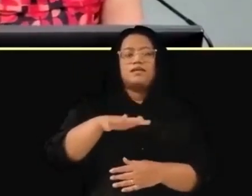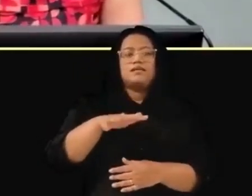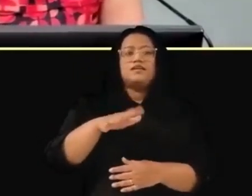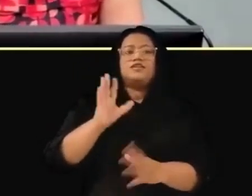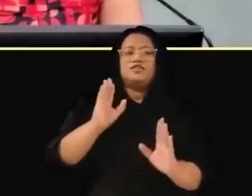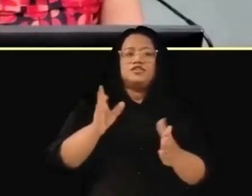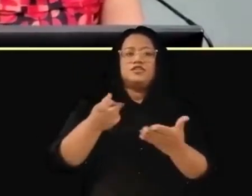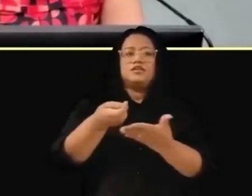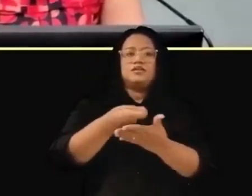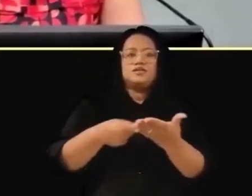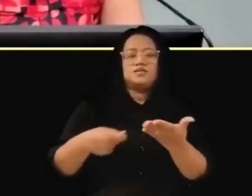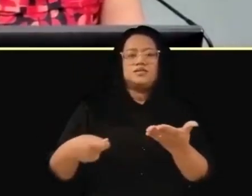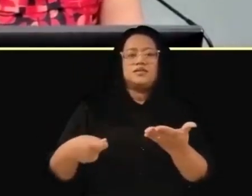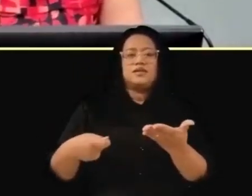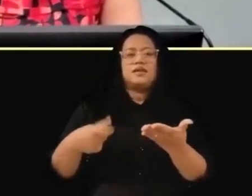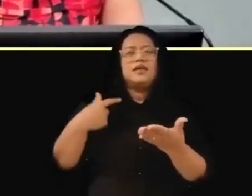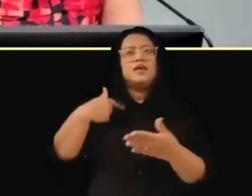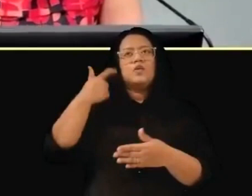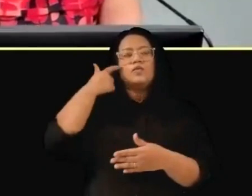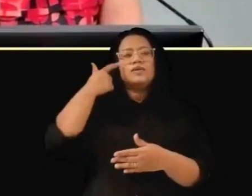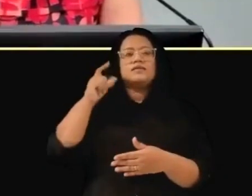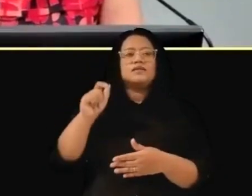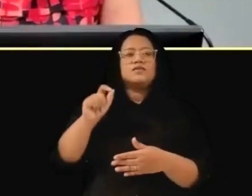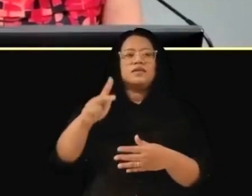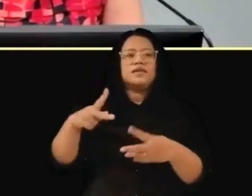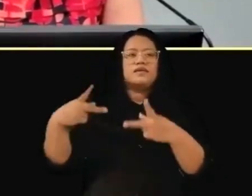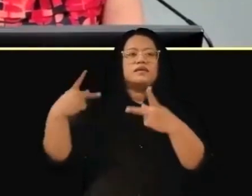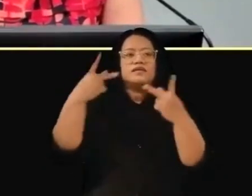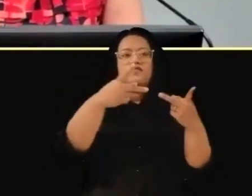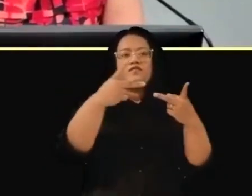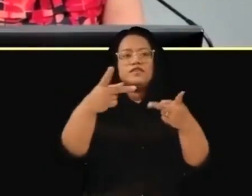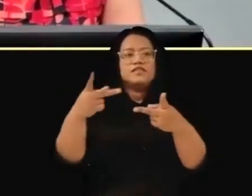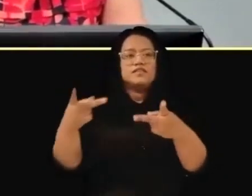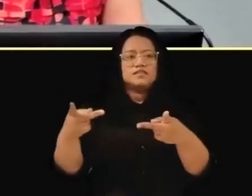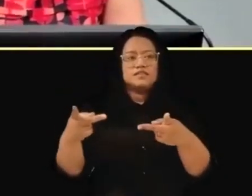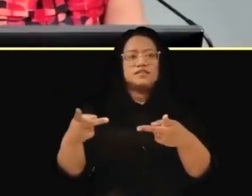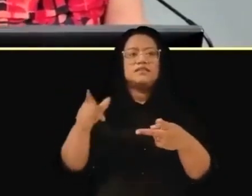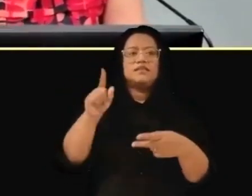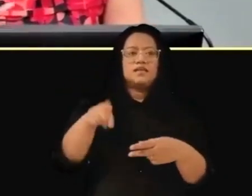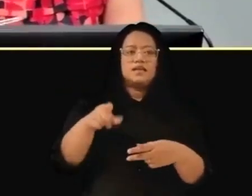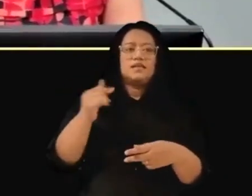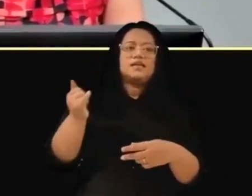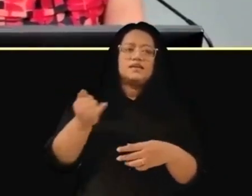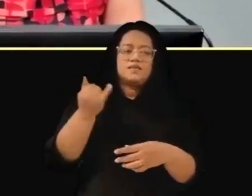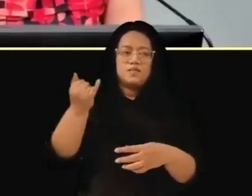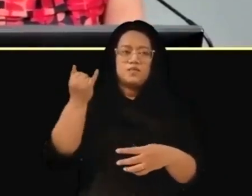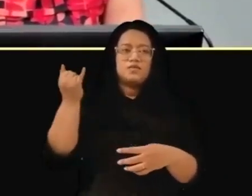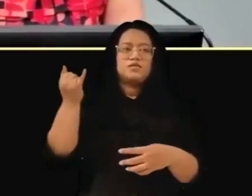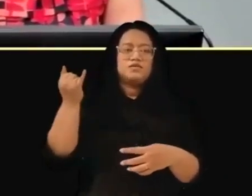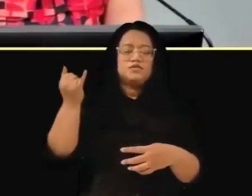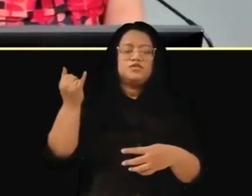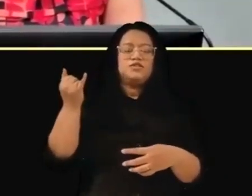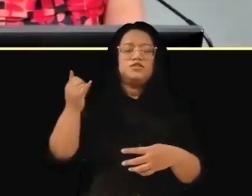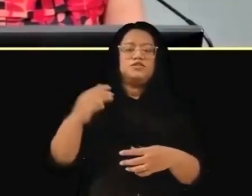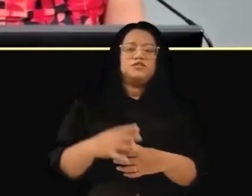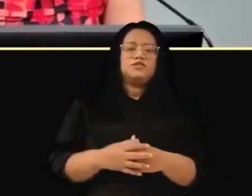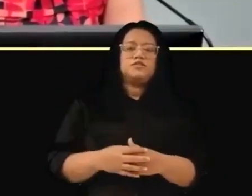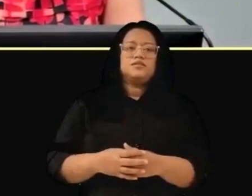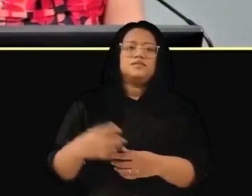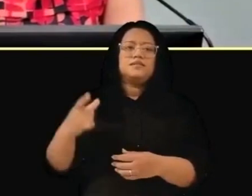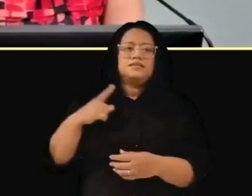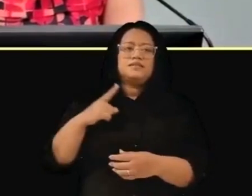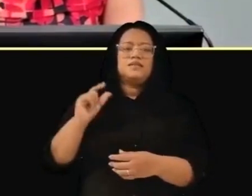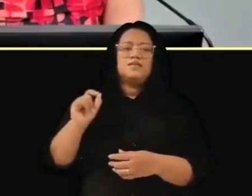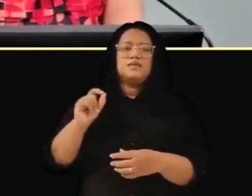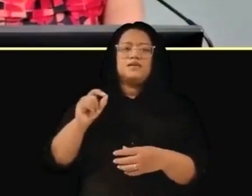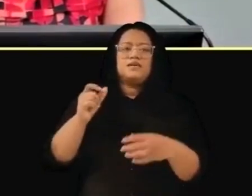anotei aqui, não havia pensado as visitas de campo, acho que realmente elas são importantes. Nós temos um trabalho, a